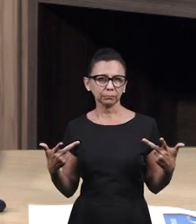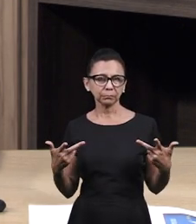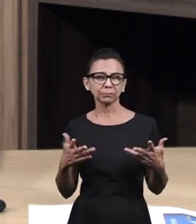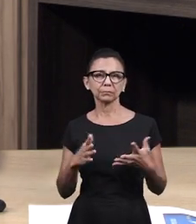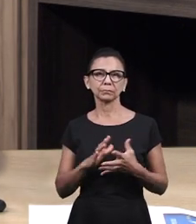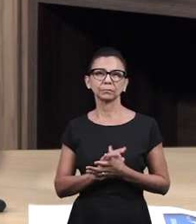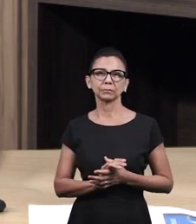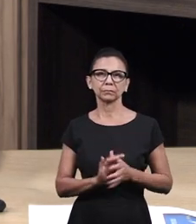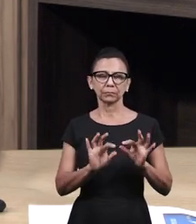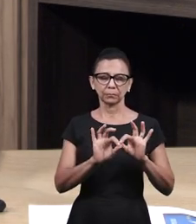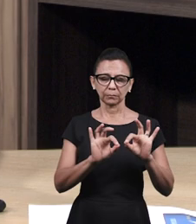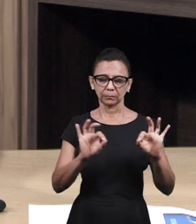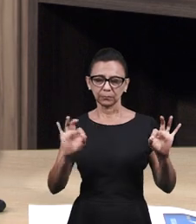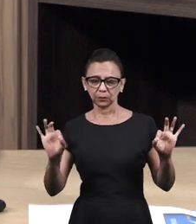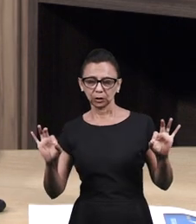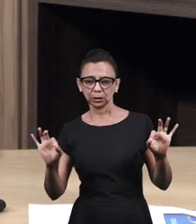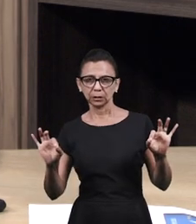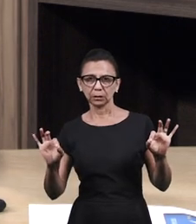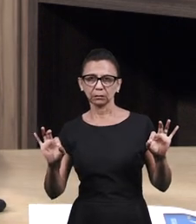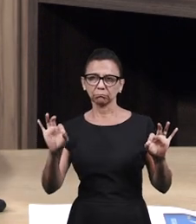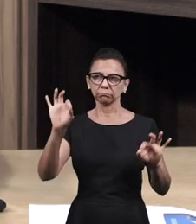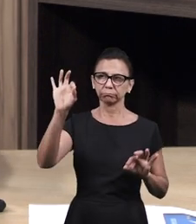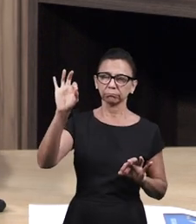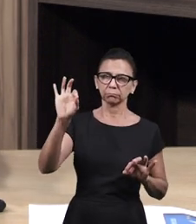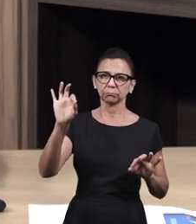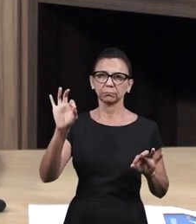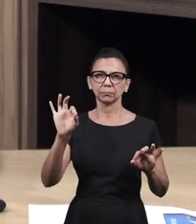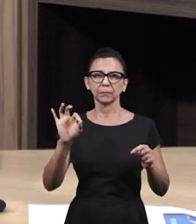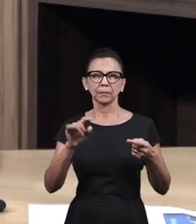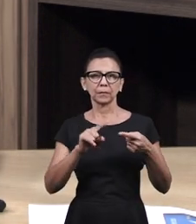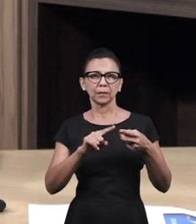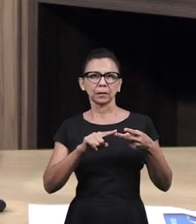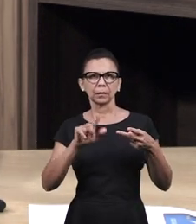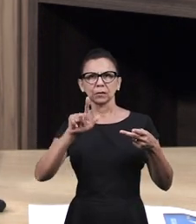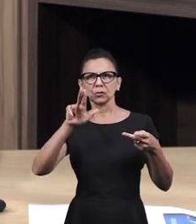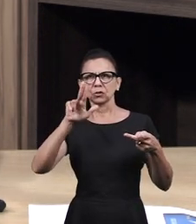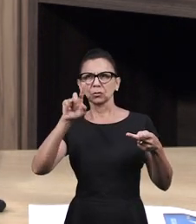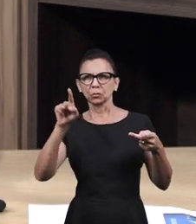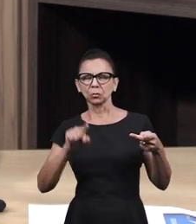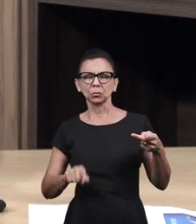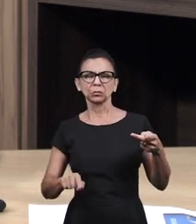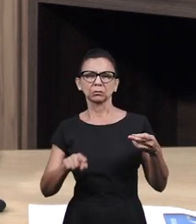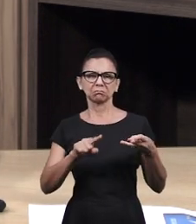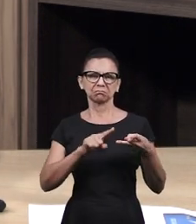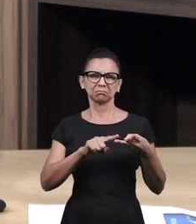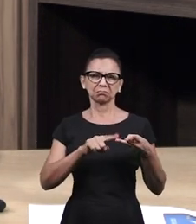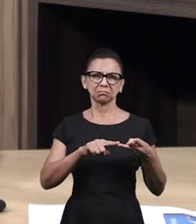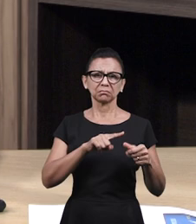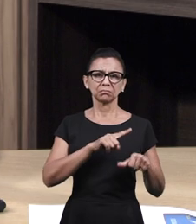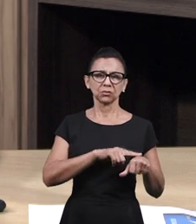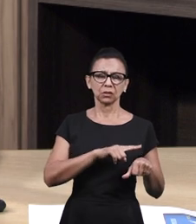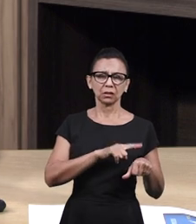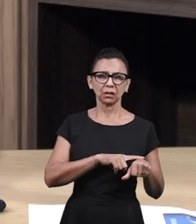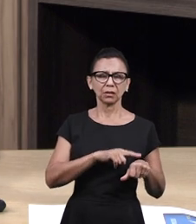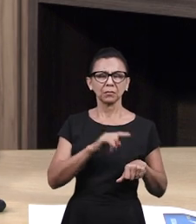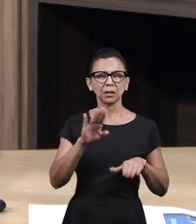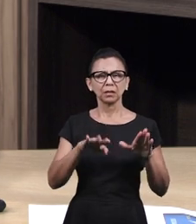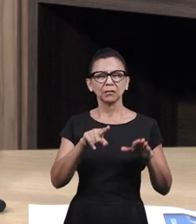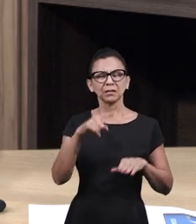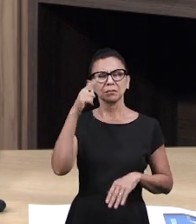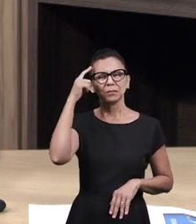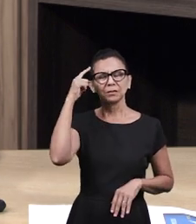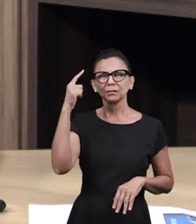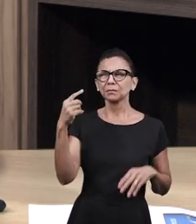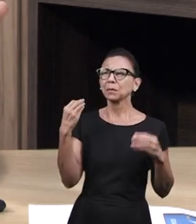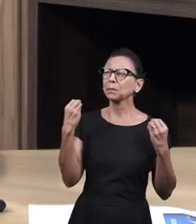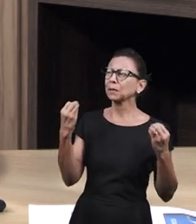assuntos de medidas, de luz, de tempo. Talvez você esteja pensando assim, mas tá, e isso